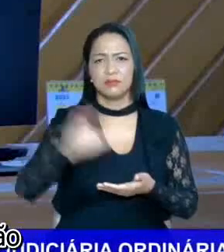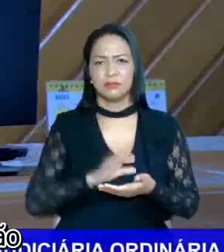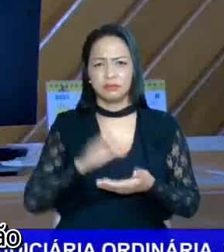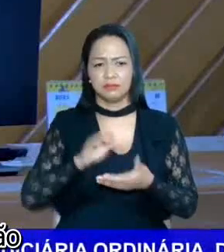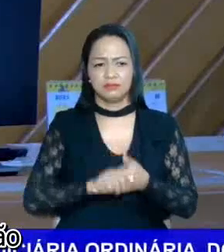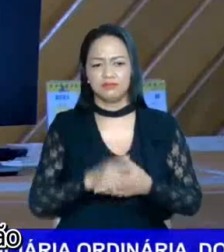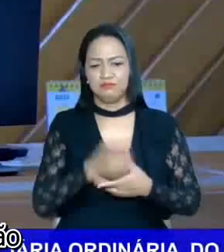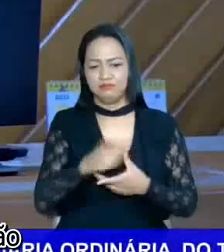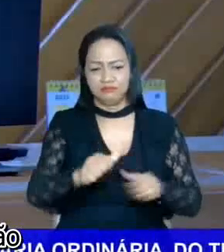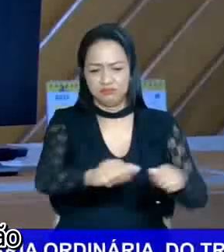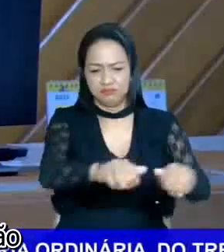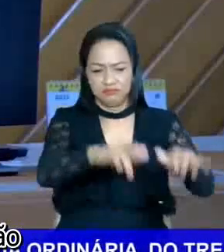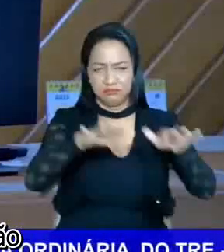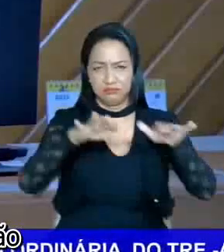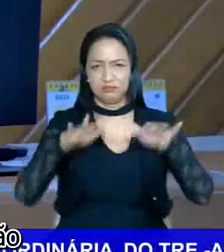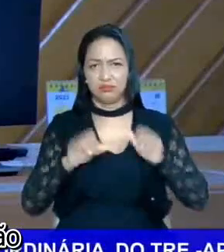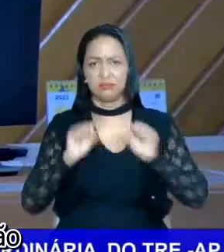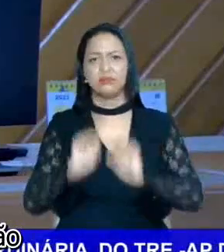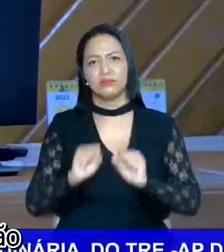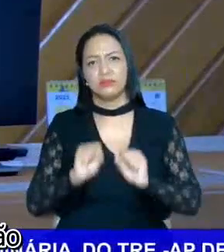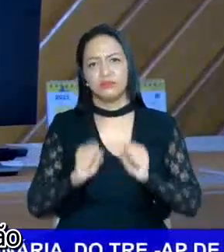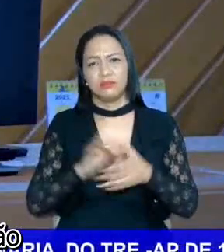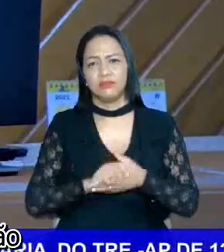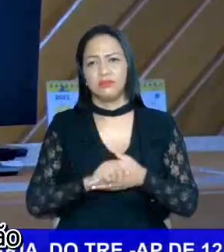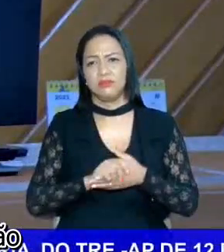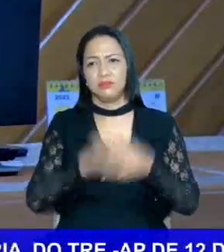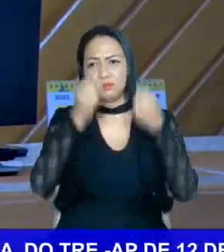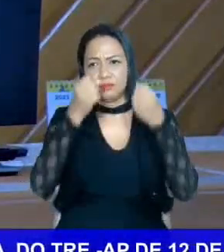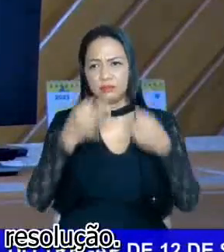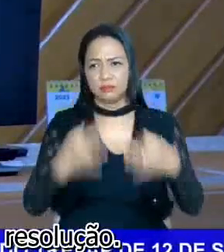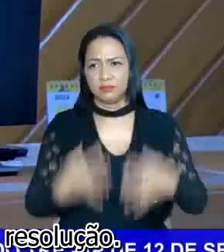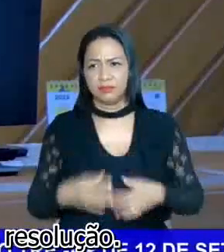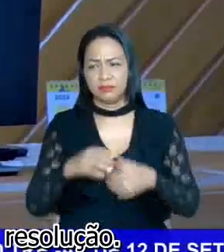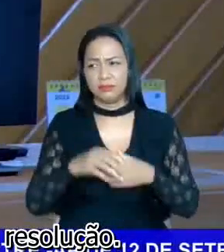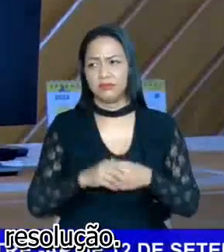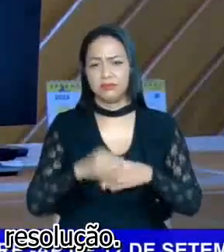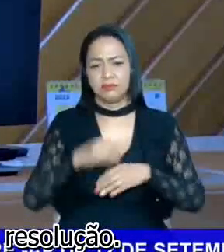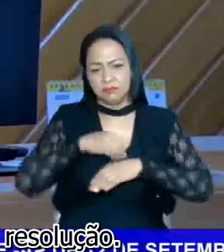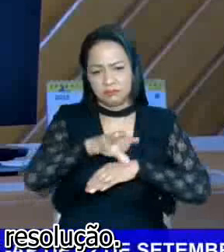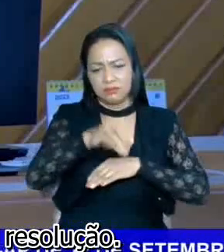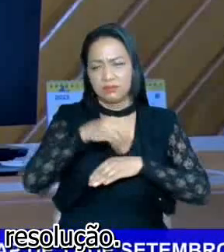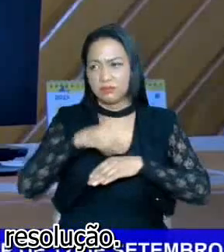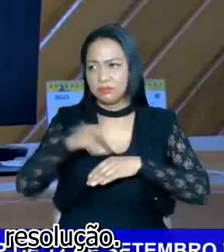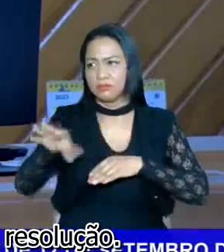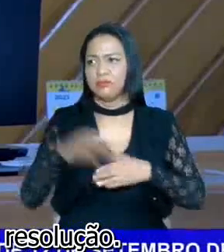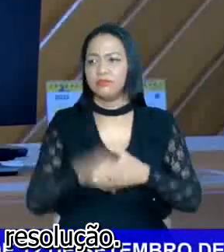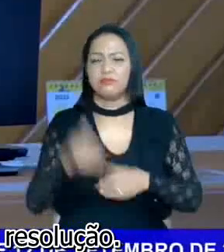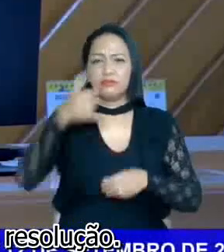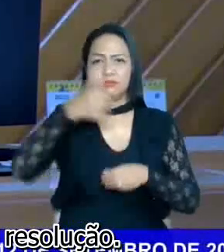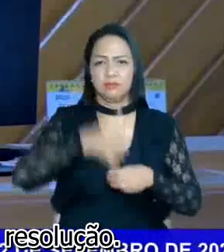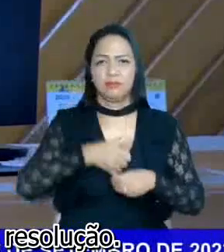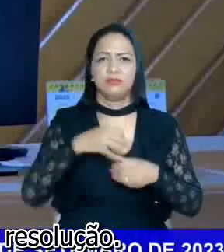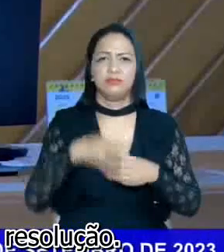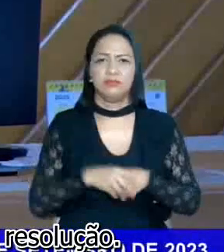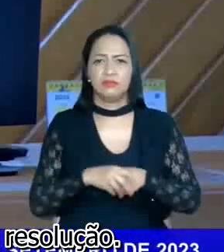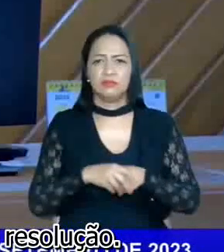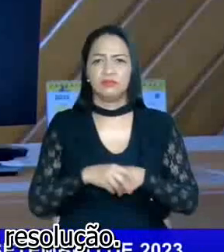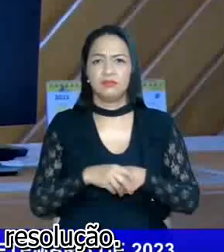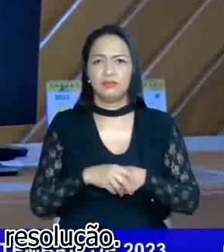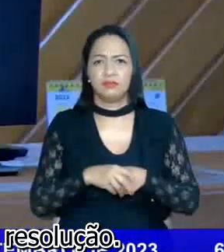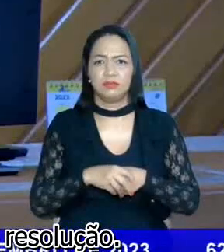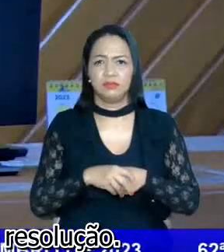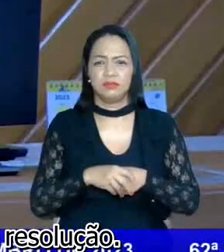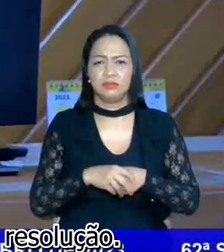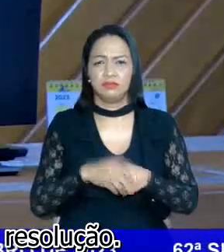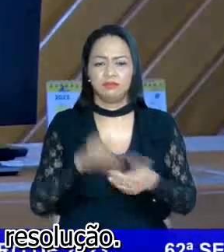carreata, que eventualmente poderia, para tal evento, justificar a distribuição de combustível a apoiadores, nos